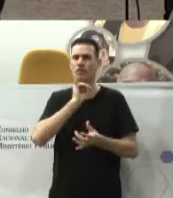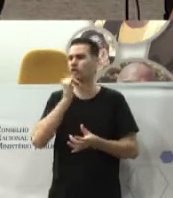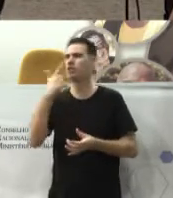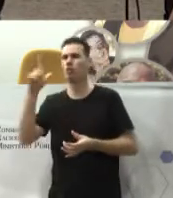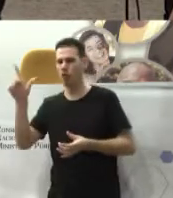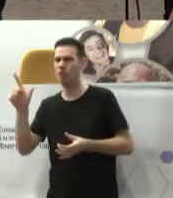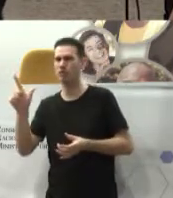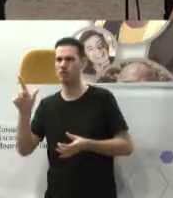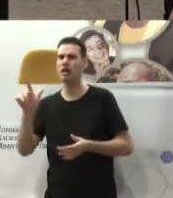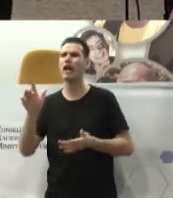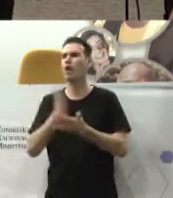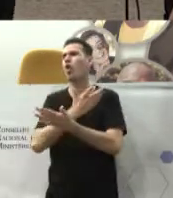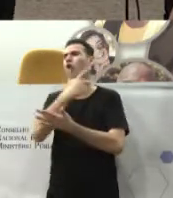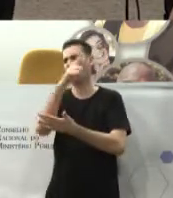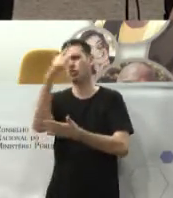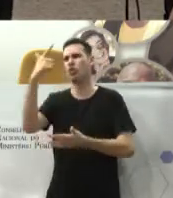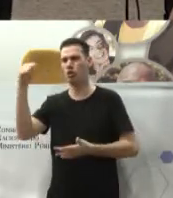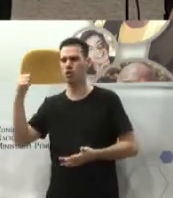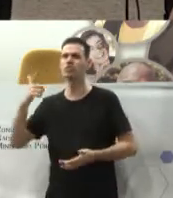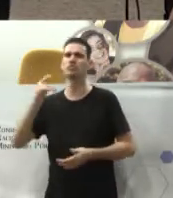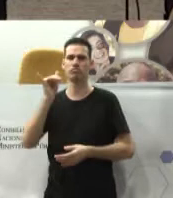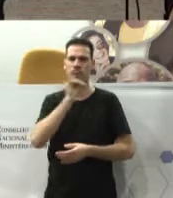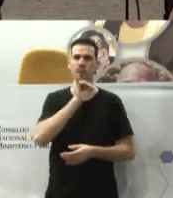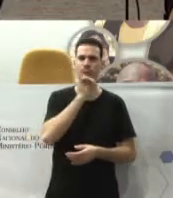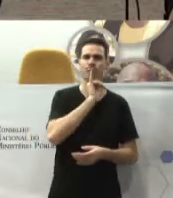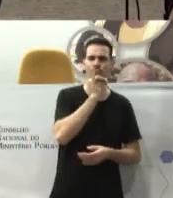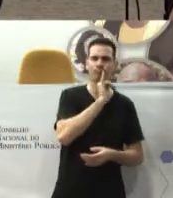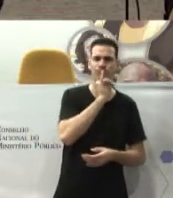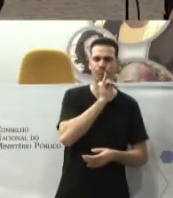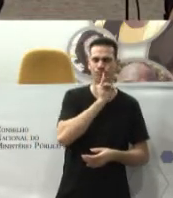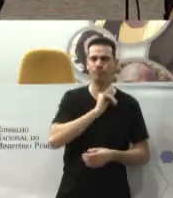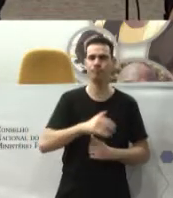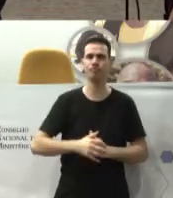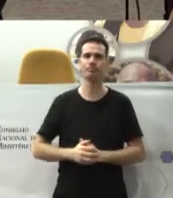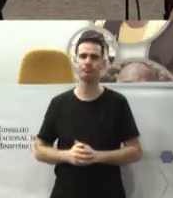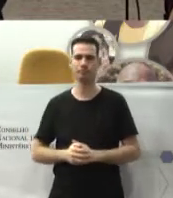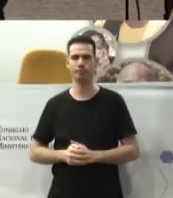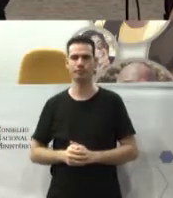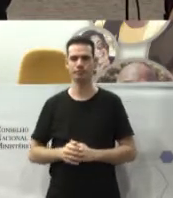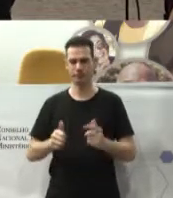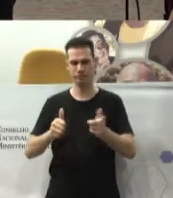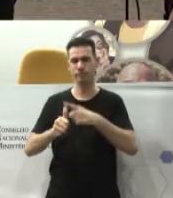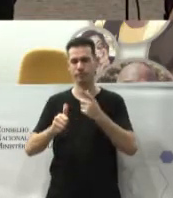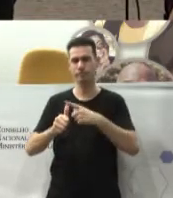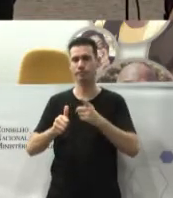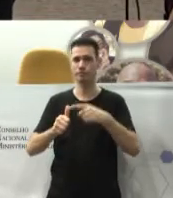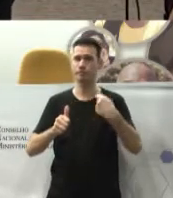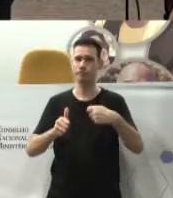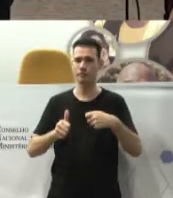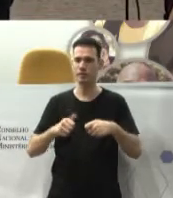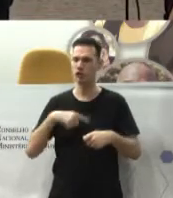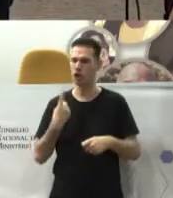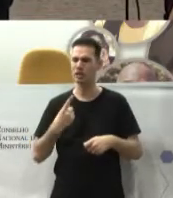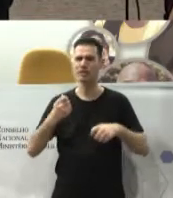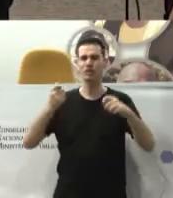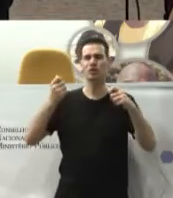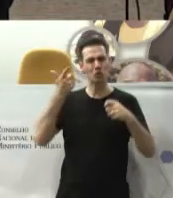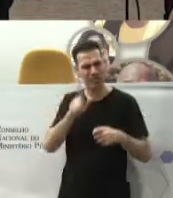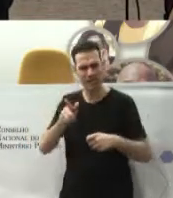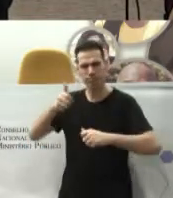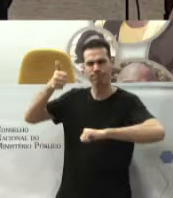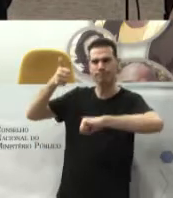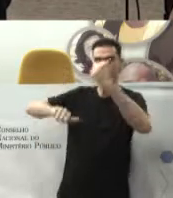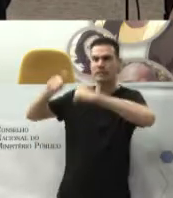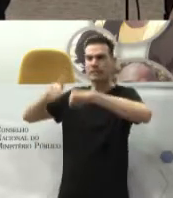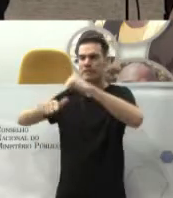há outros nos nossos estados em que isso ocorre, de formas variadas, com outras cores, é o primeiro passo. Temos condições de fazer bons diagnósticos? Se o